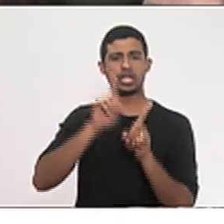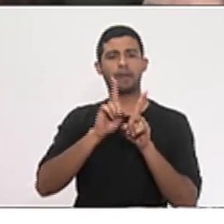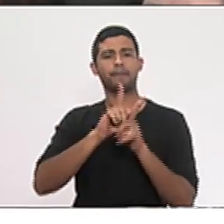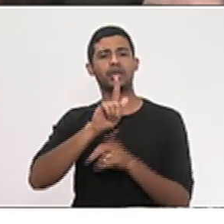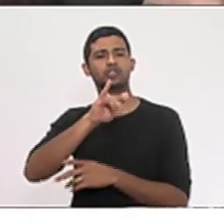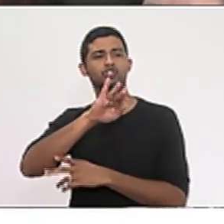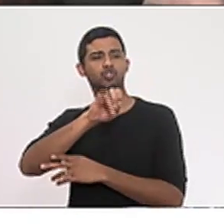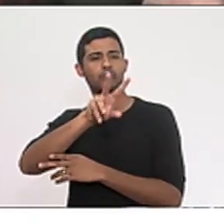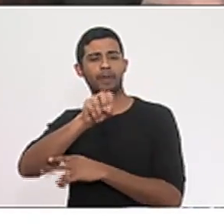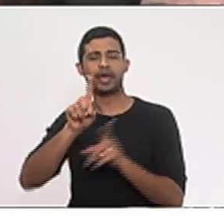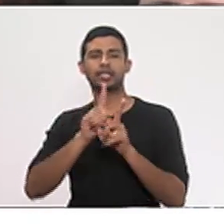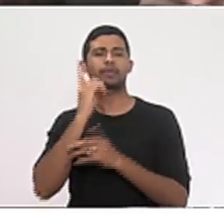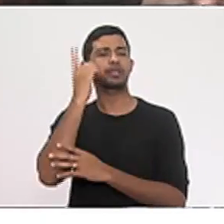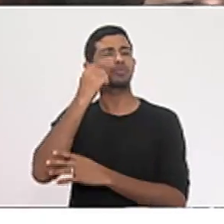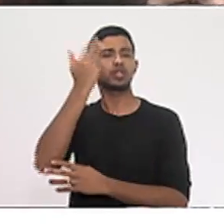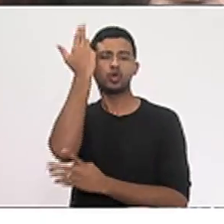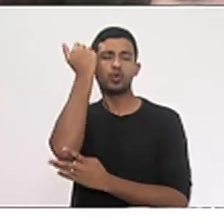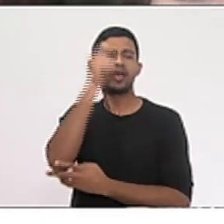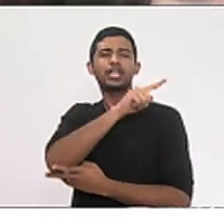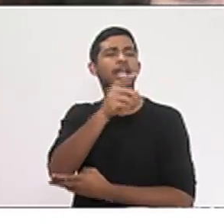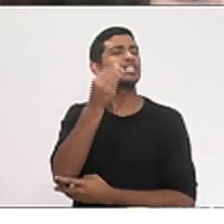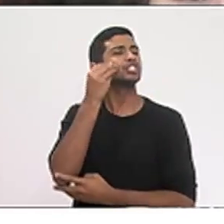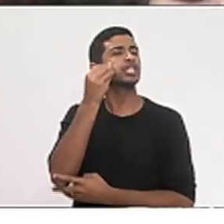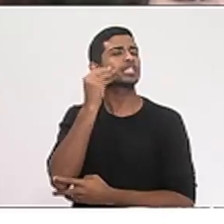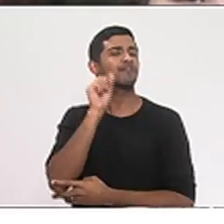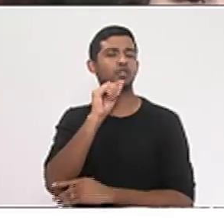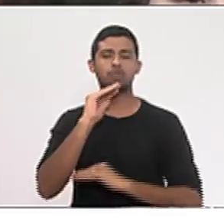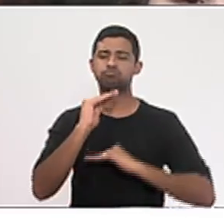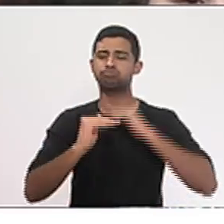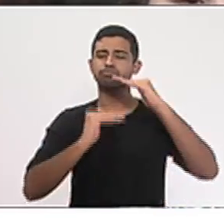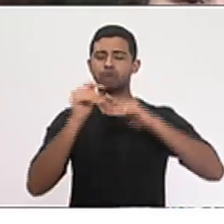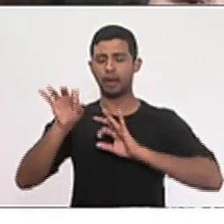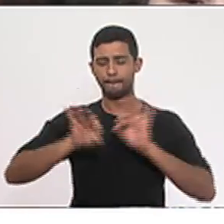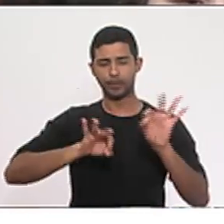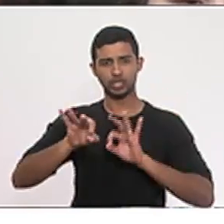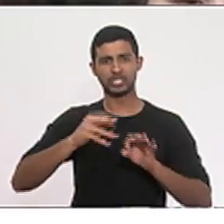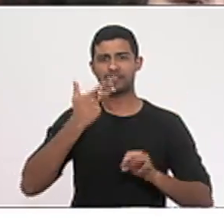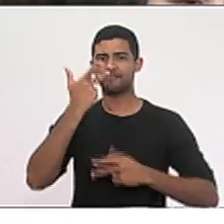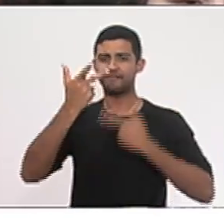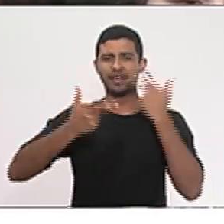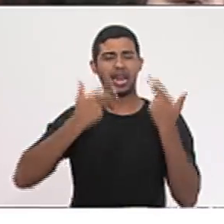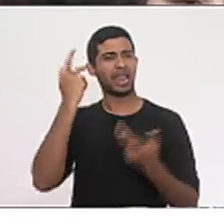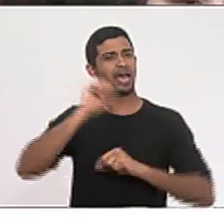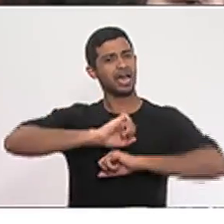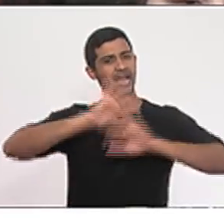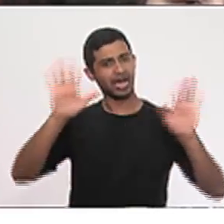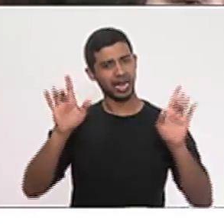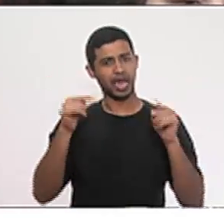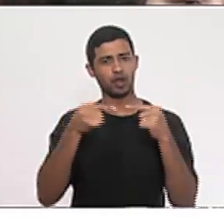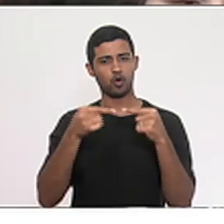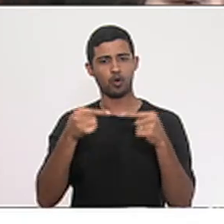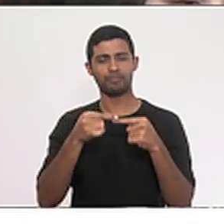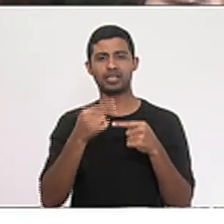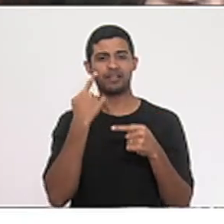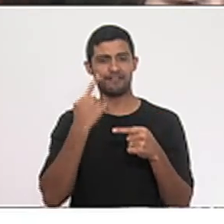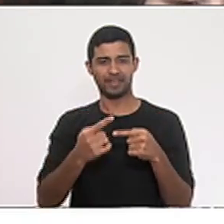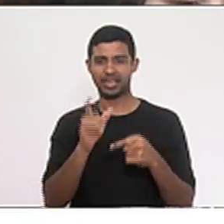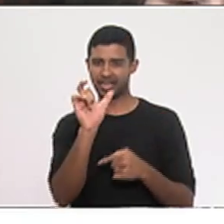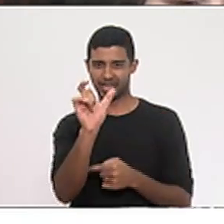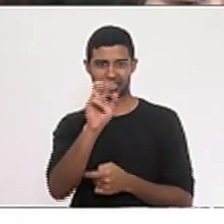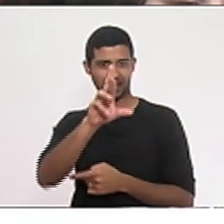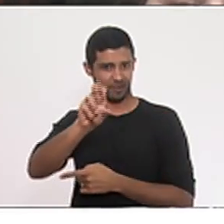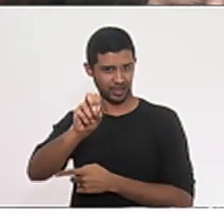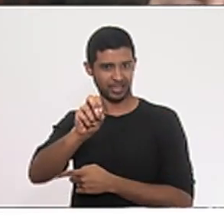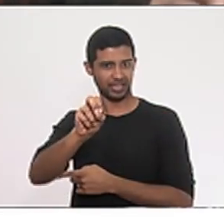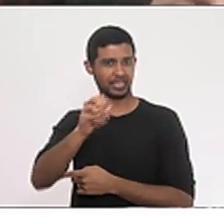Palmares e Eliomar Coelho, que buscava avançar no processo de transparência da gestão dos recursos do RioCat, né, estabelecendo